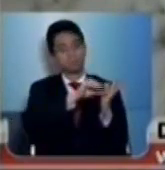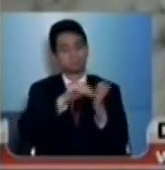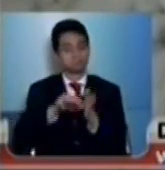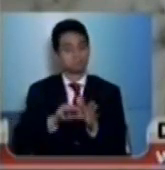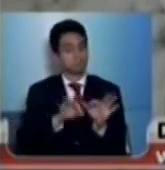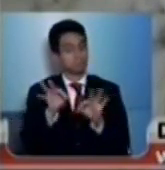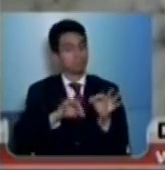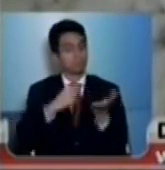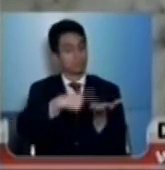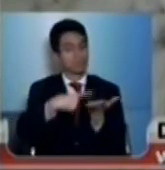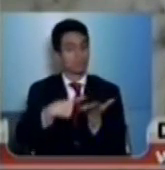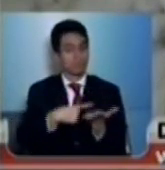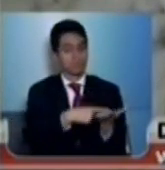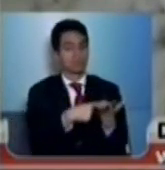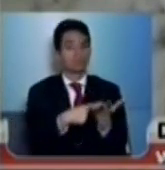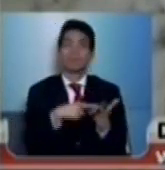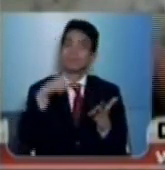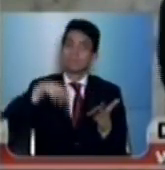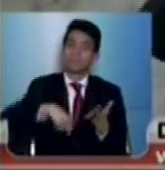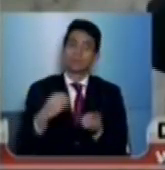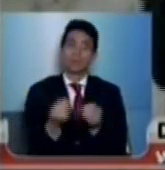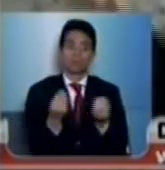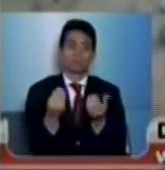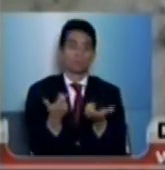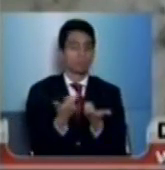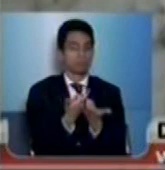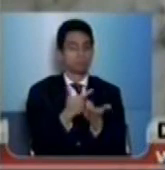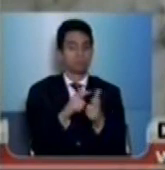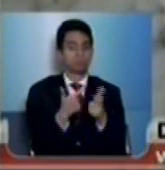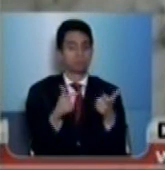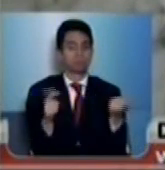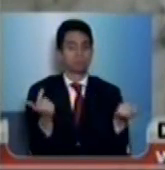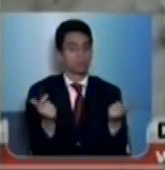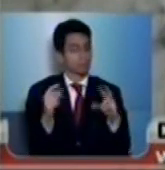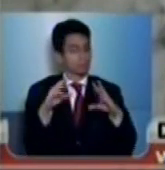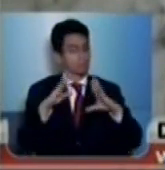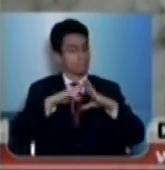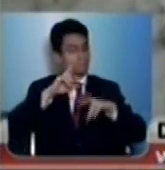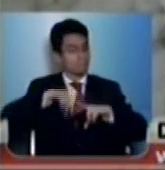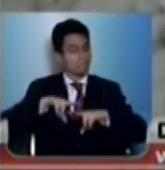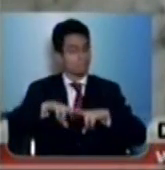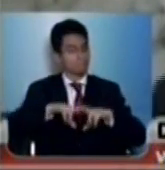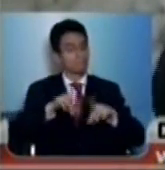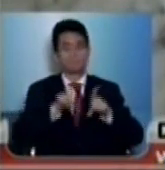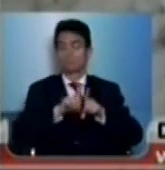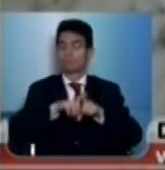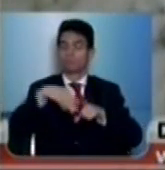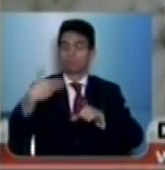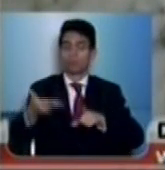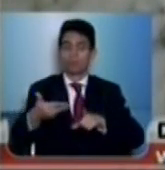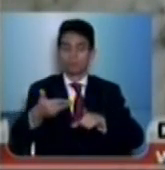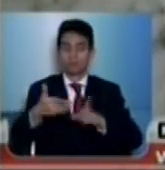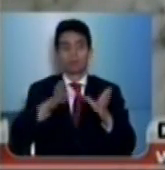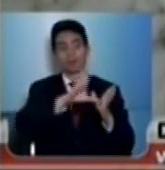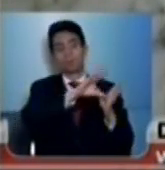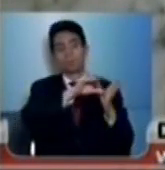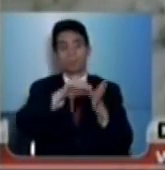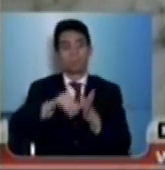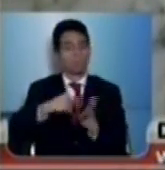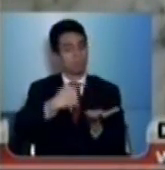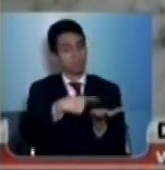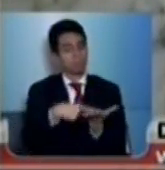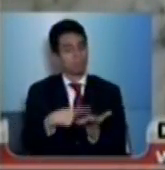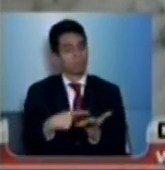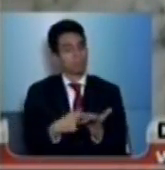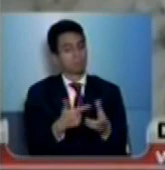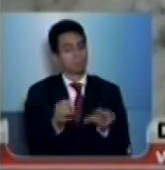organizado só cresce no Estado de São Paulo dentro e fora das cadeias porque nós temos um estado que não funciona um estado